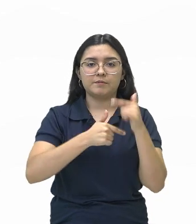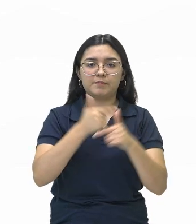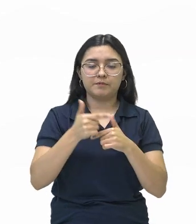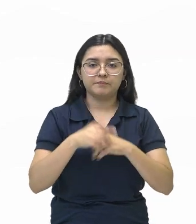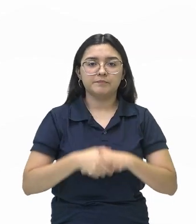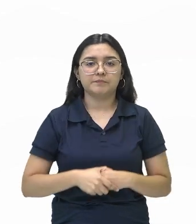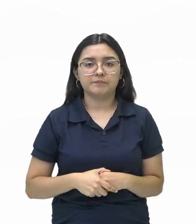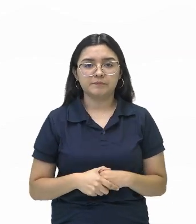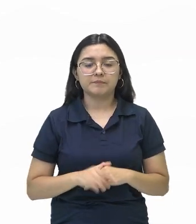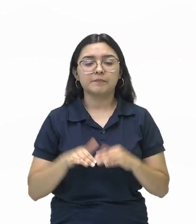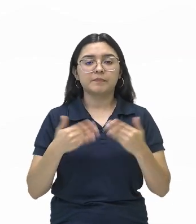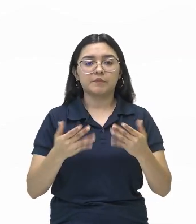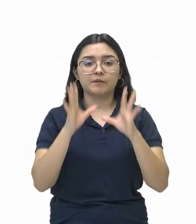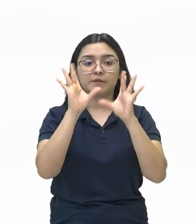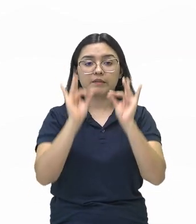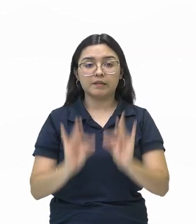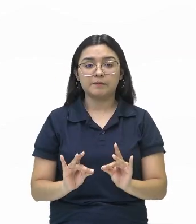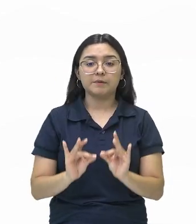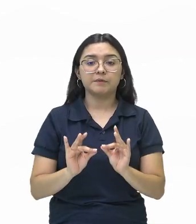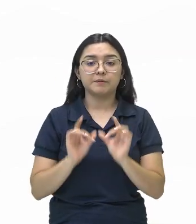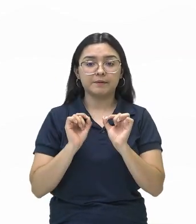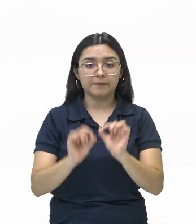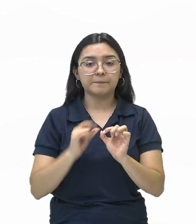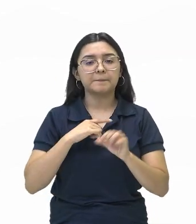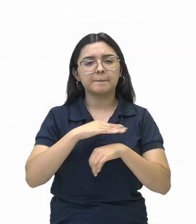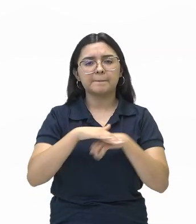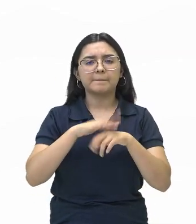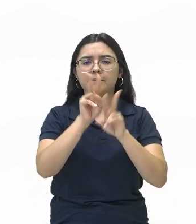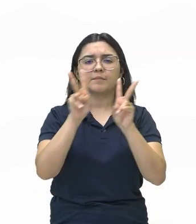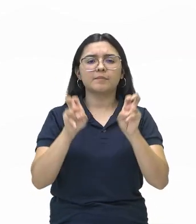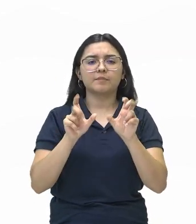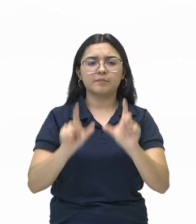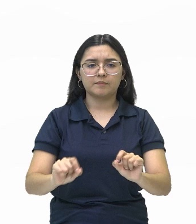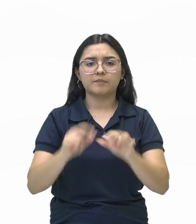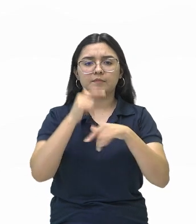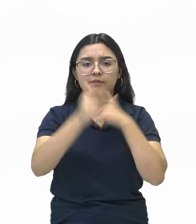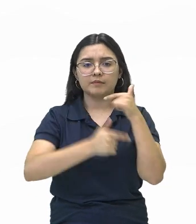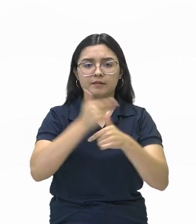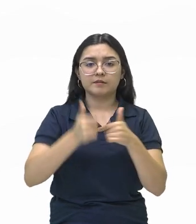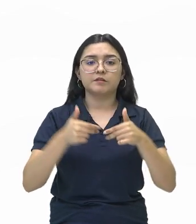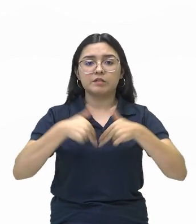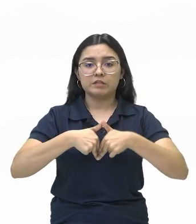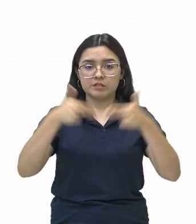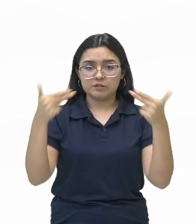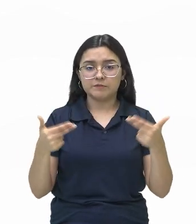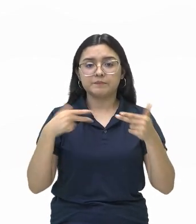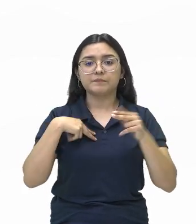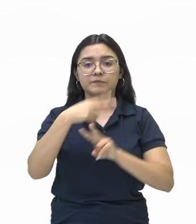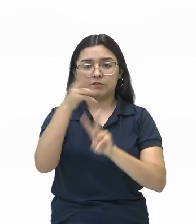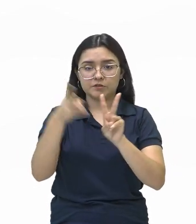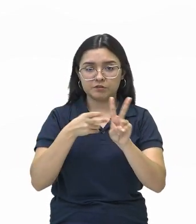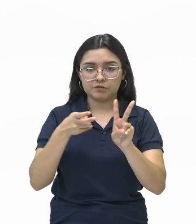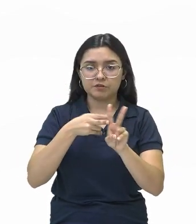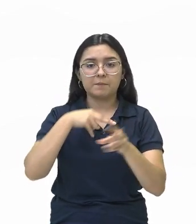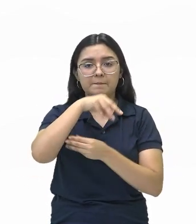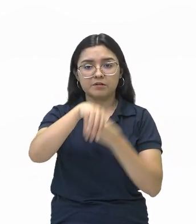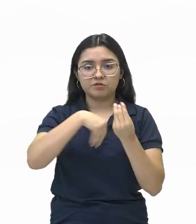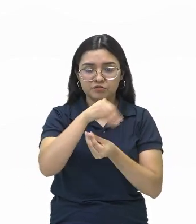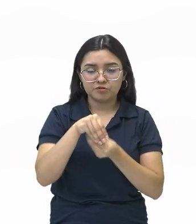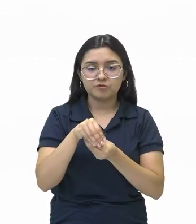trabalho. No detalhamento, vamos conversar sobre trabalho e etnias,